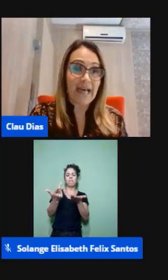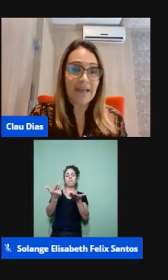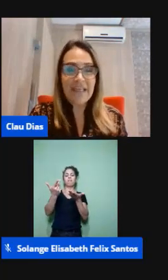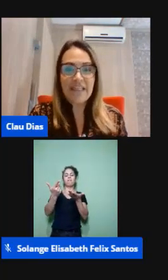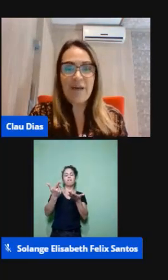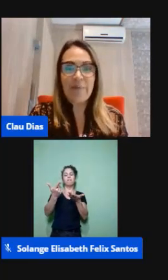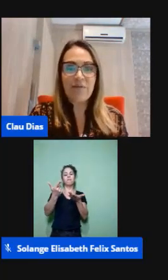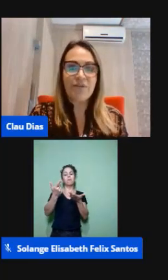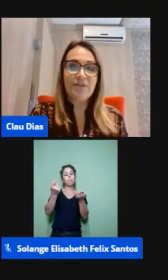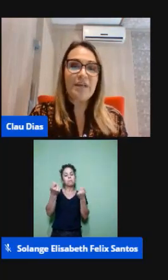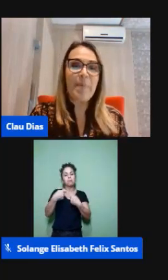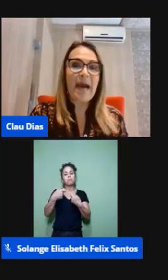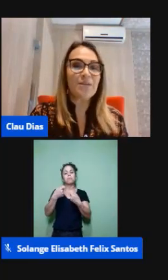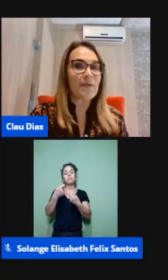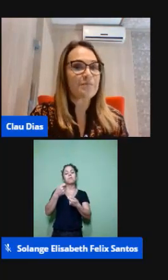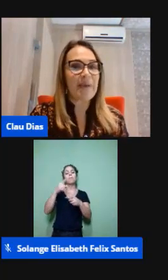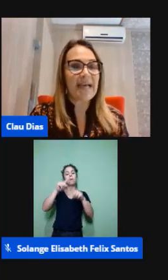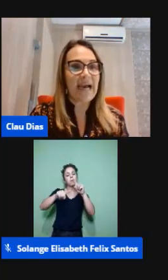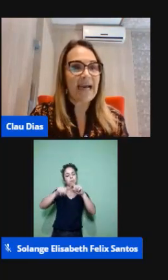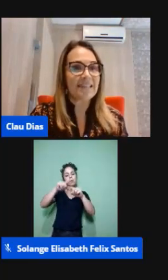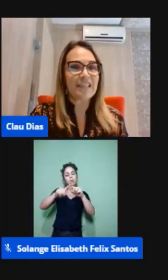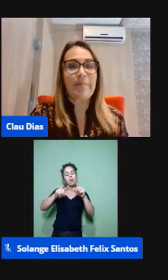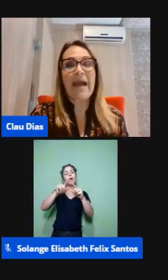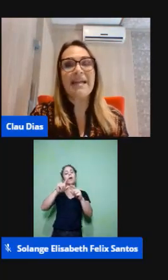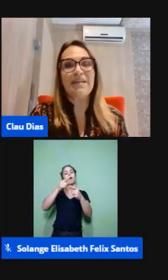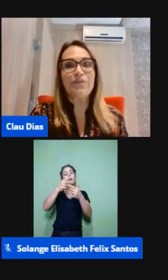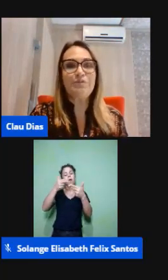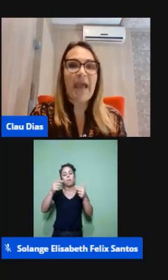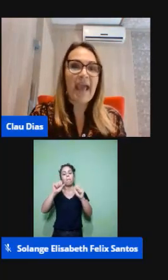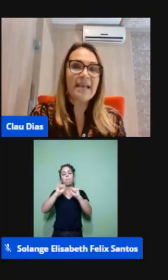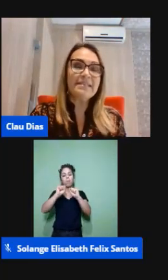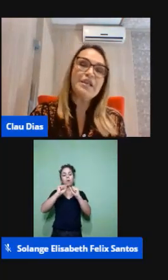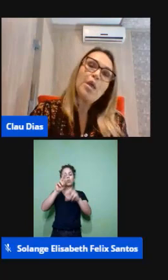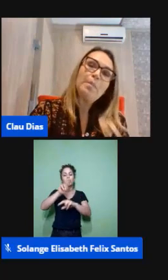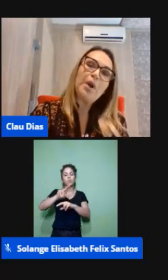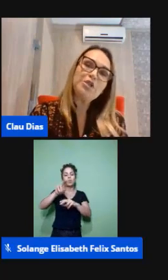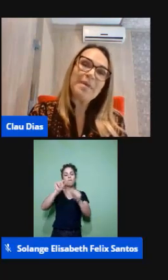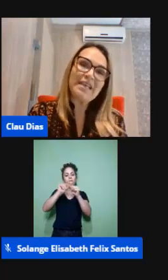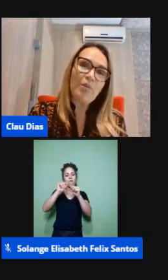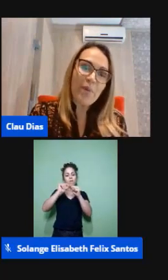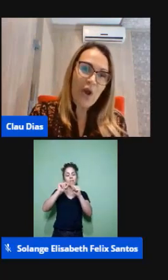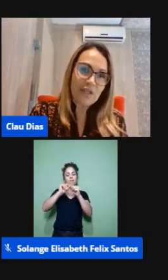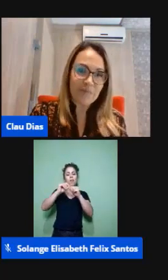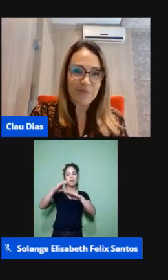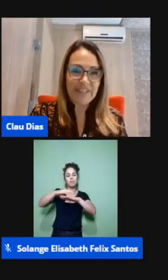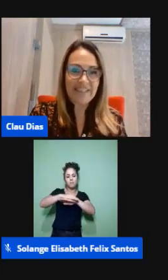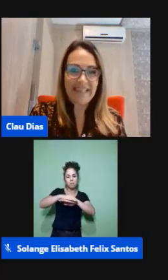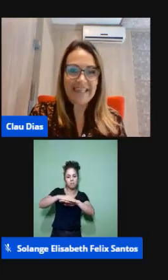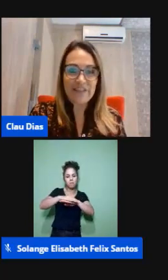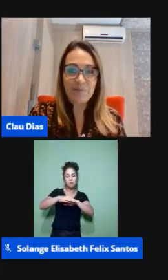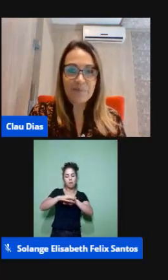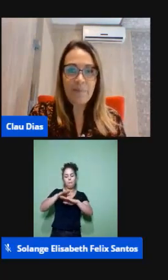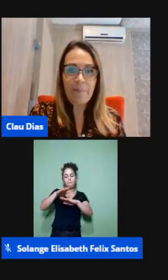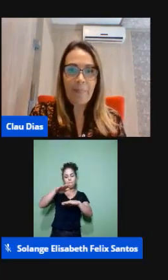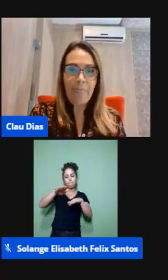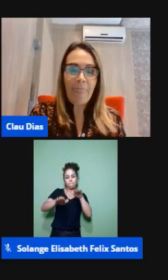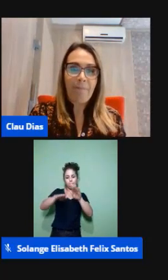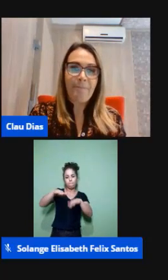pode usar, né, para construir o sapato, as pegadas, a marca dos pés. Pode passar o próximo, por